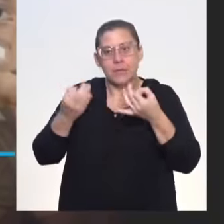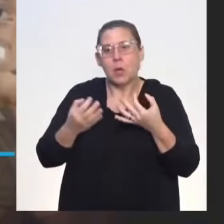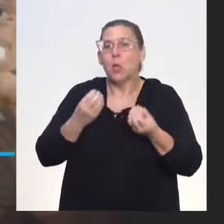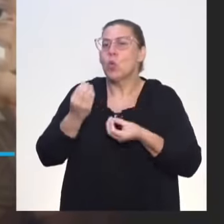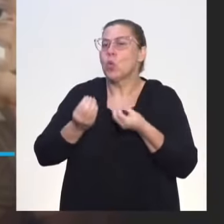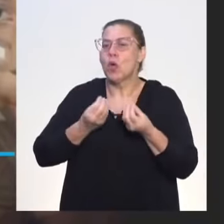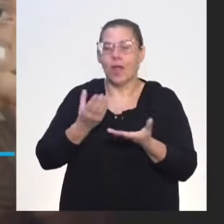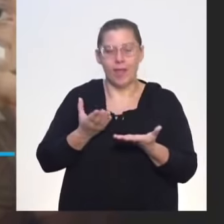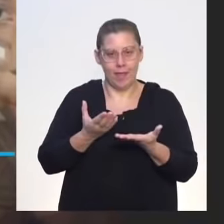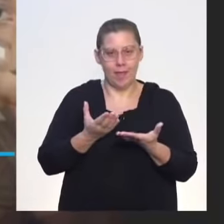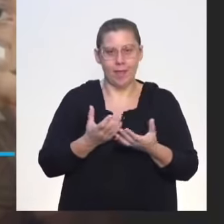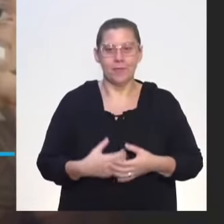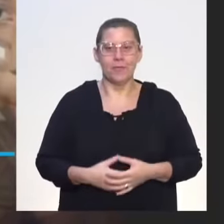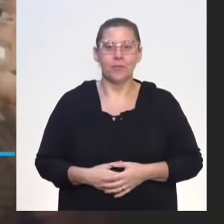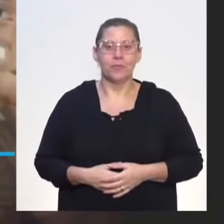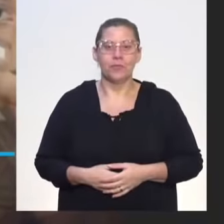que